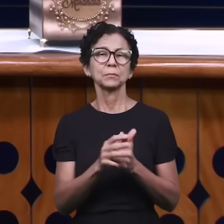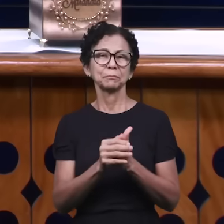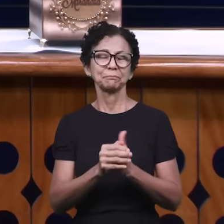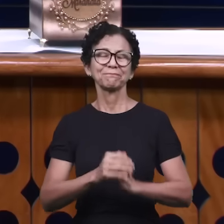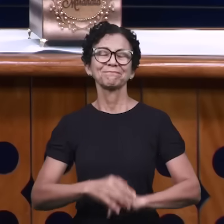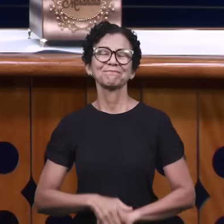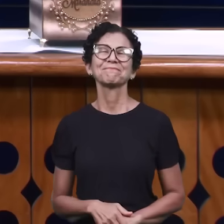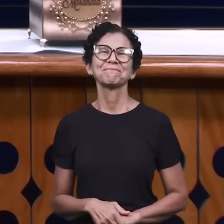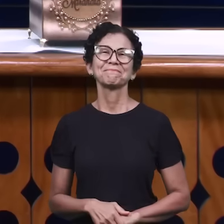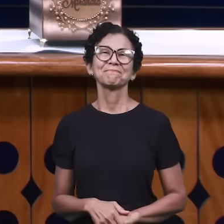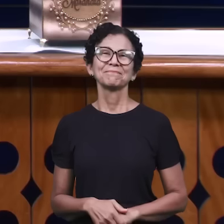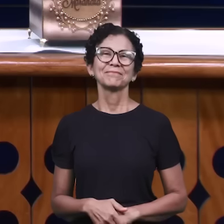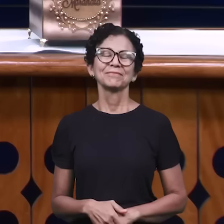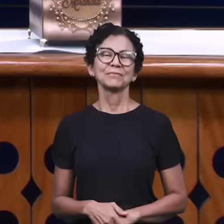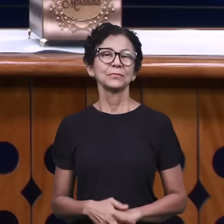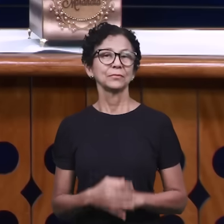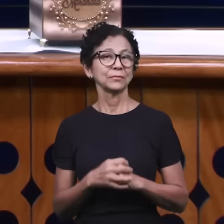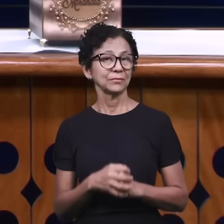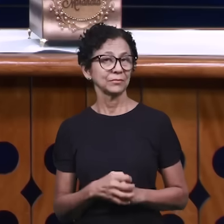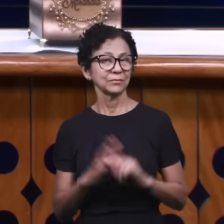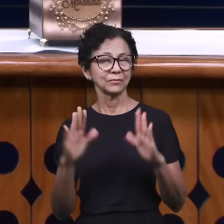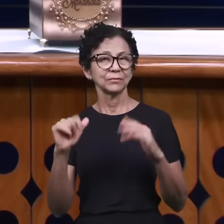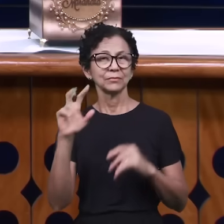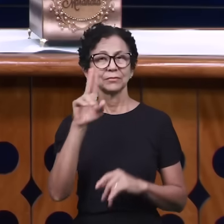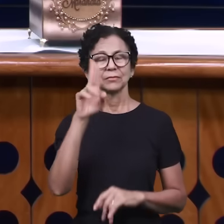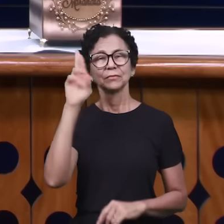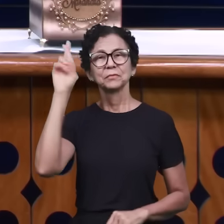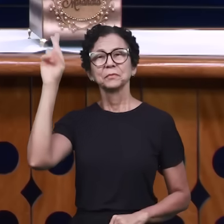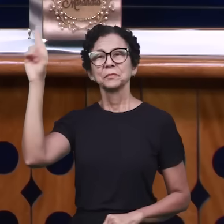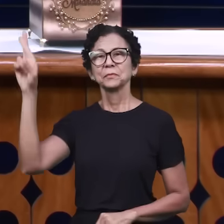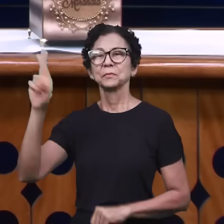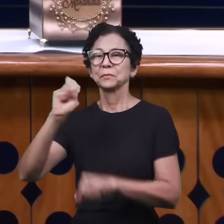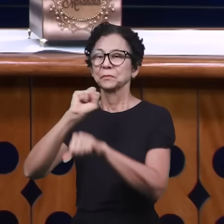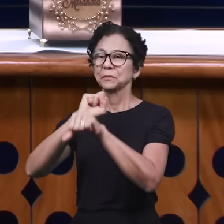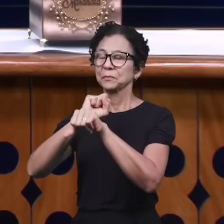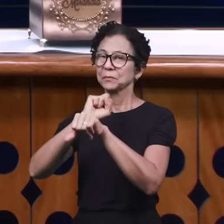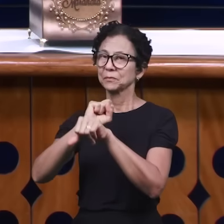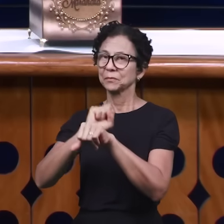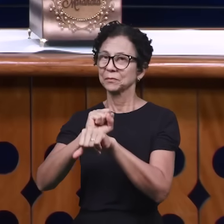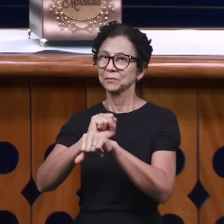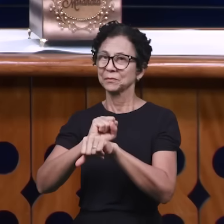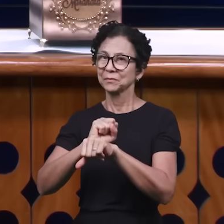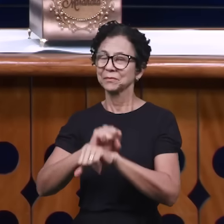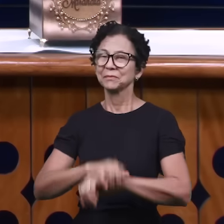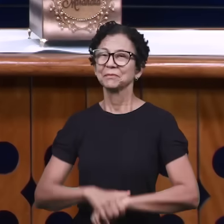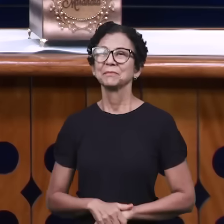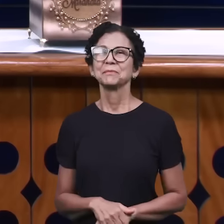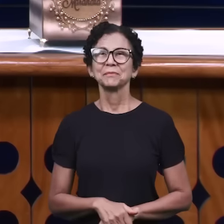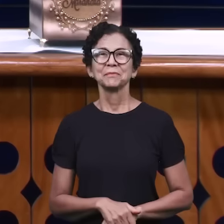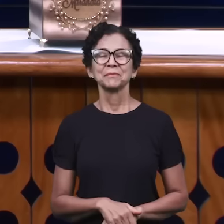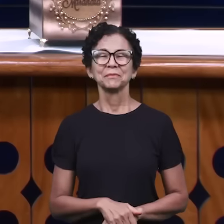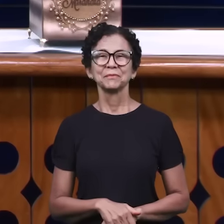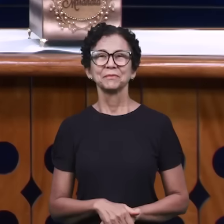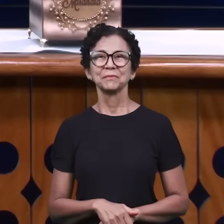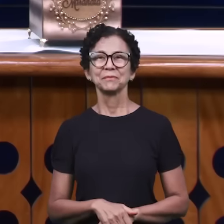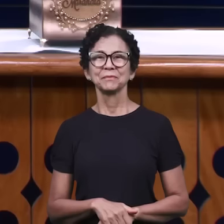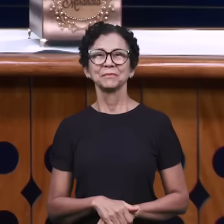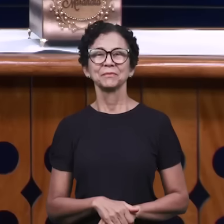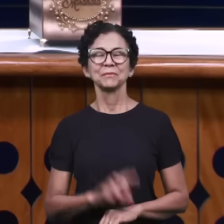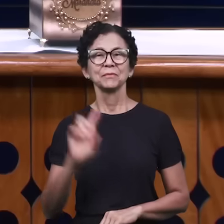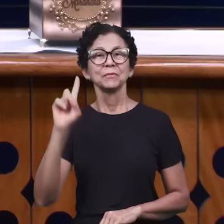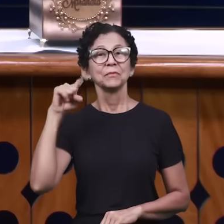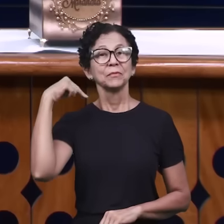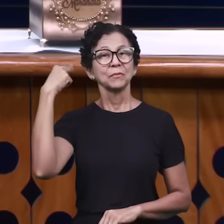sempre. Amém. Glória a Deus. Amém. Louvado seja o Senhor. Aguardamos assim a sua participação mais uma vez